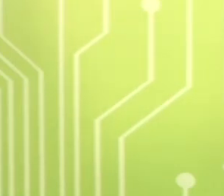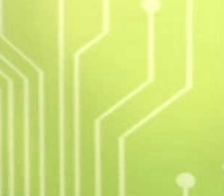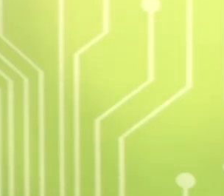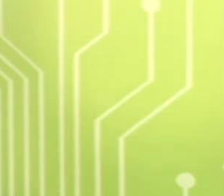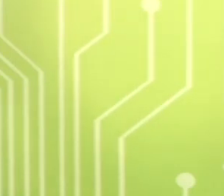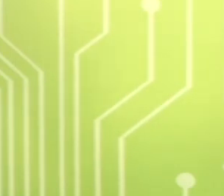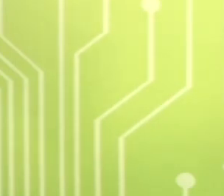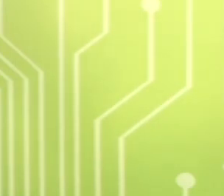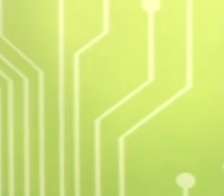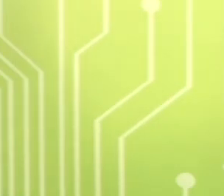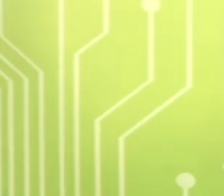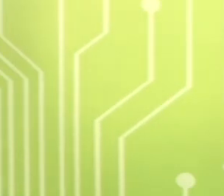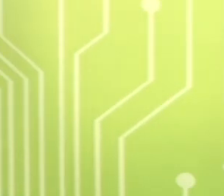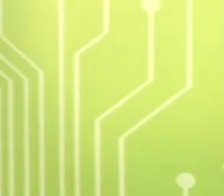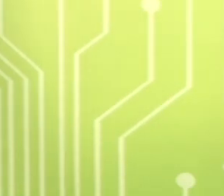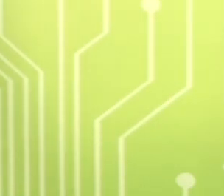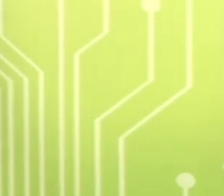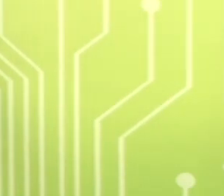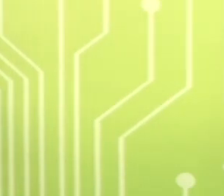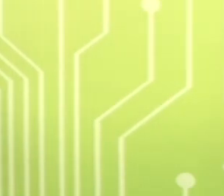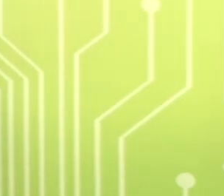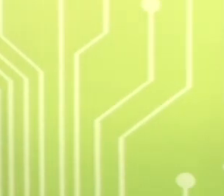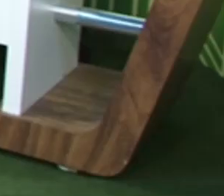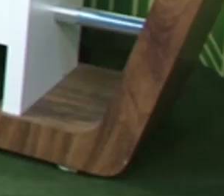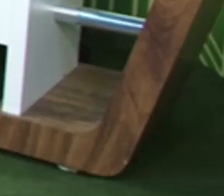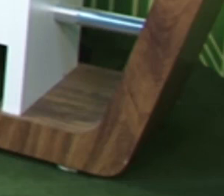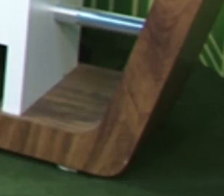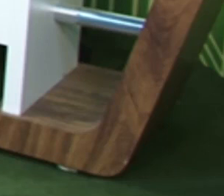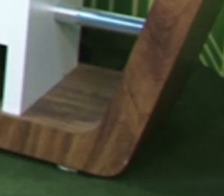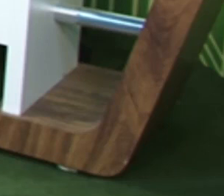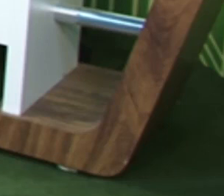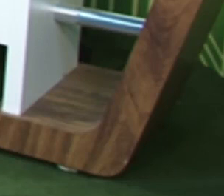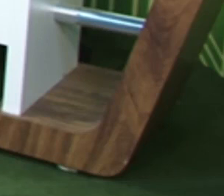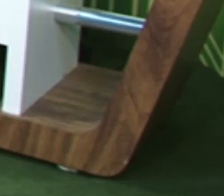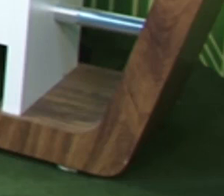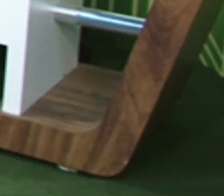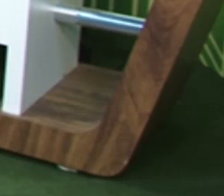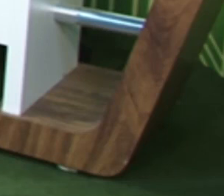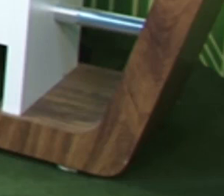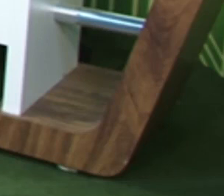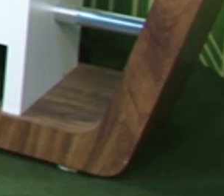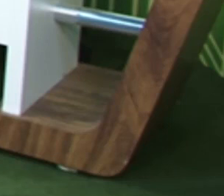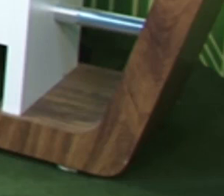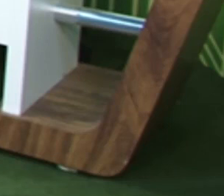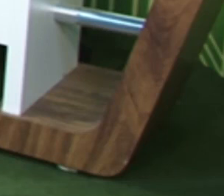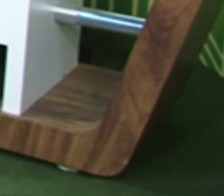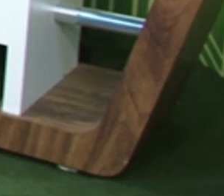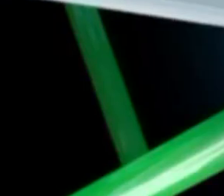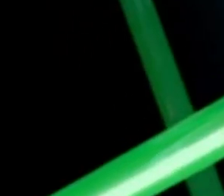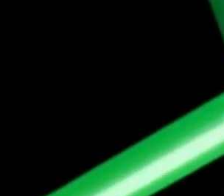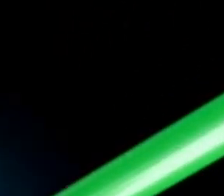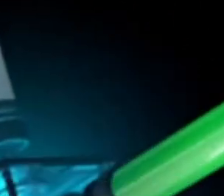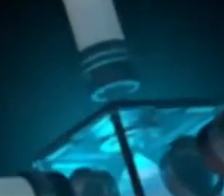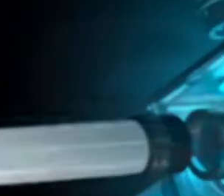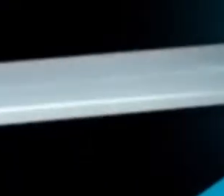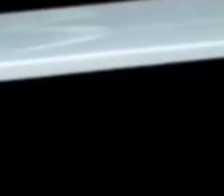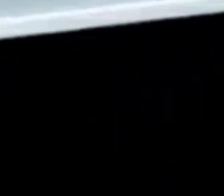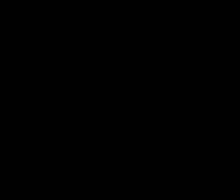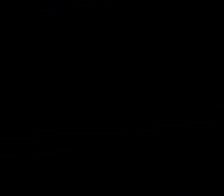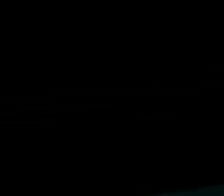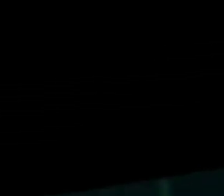fazer e não esqueçam. Tá? Um forte abraço para vocês e até a próxima. Até logo, pessoal. Tchau, tchau.